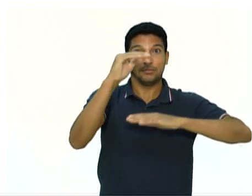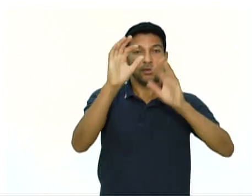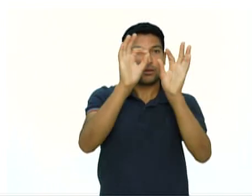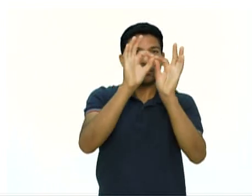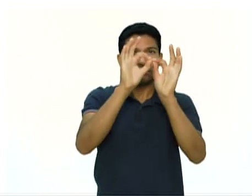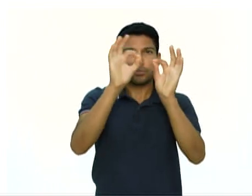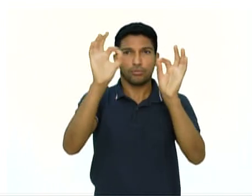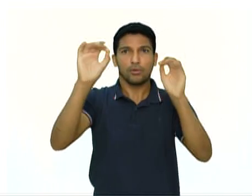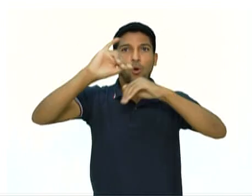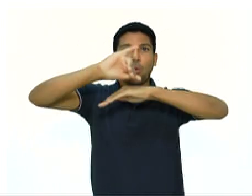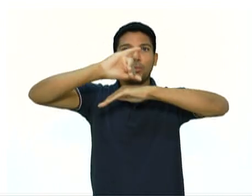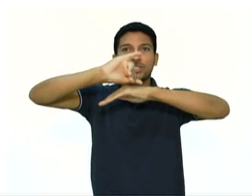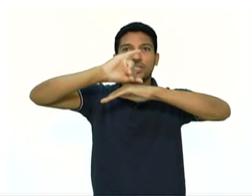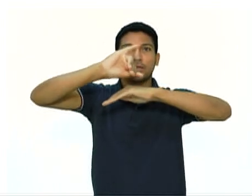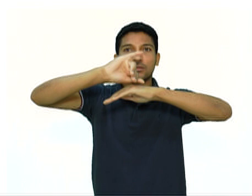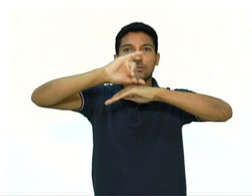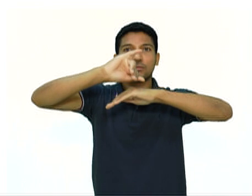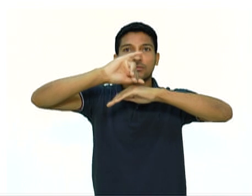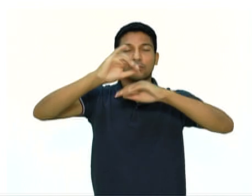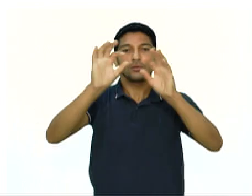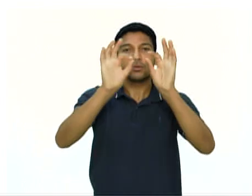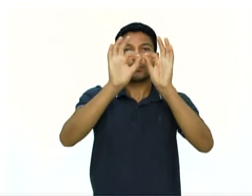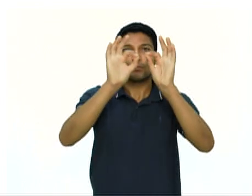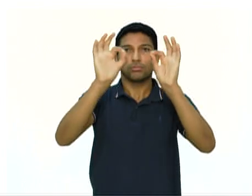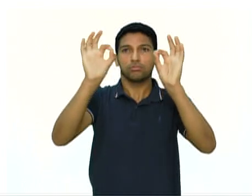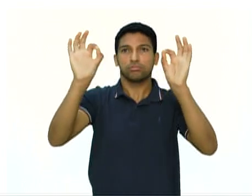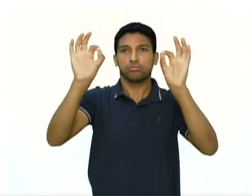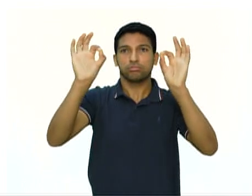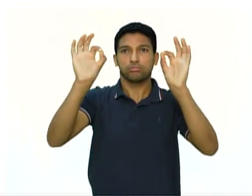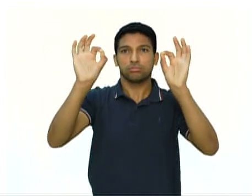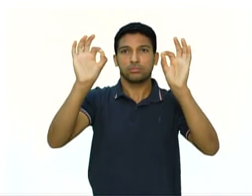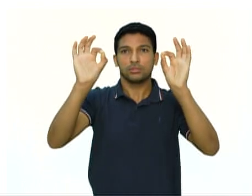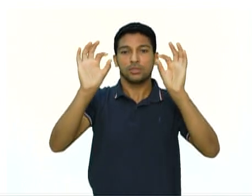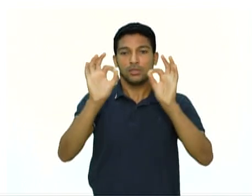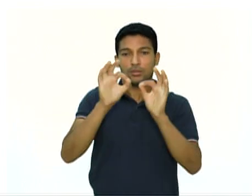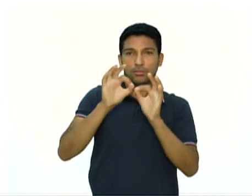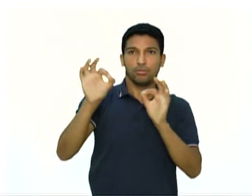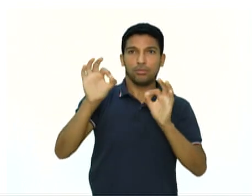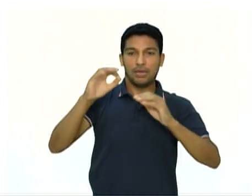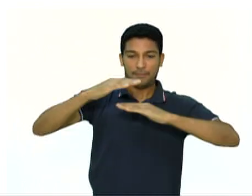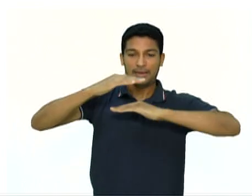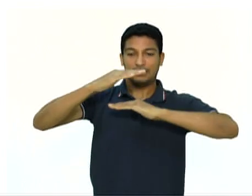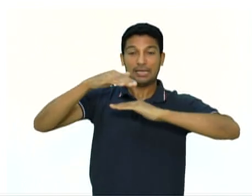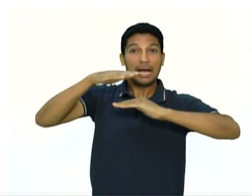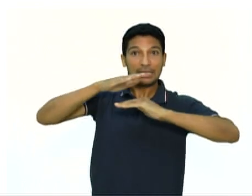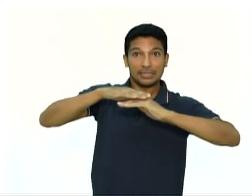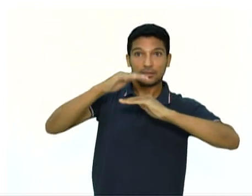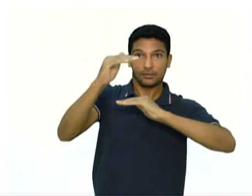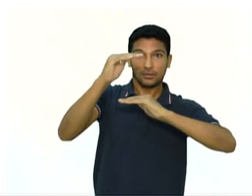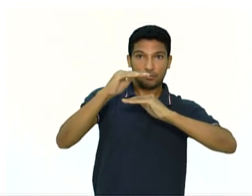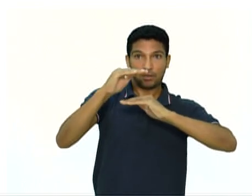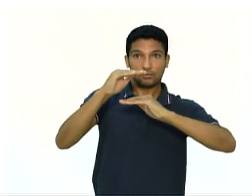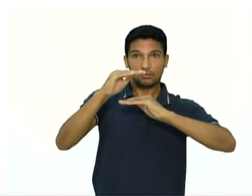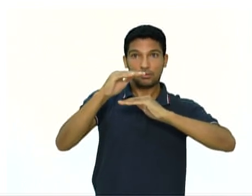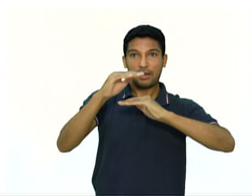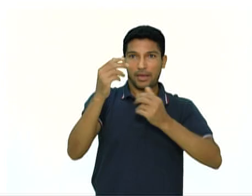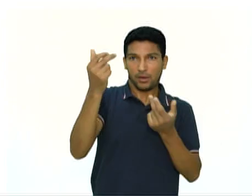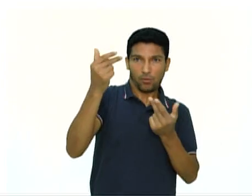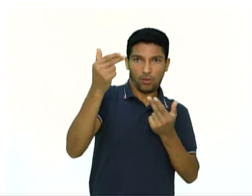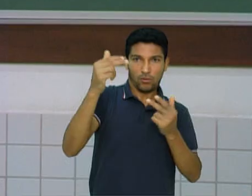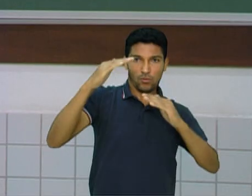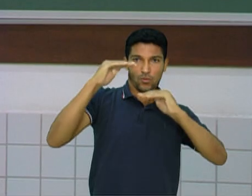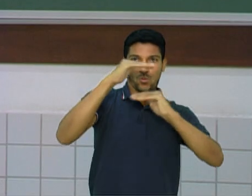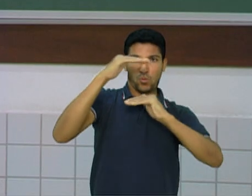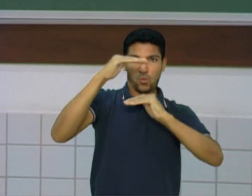paralelo a ele, ou um ponto. Será que isso é verdadeiro ou é falso? Veja, de novo,